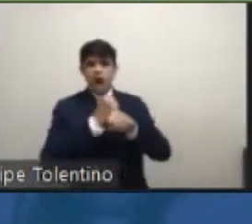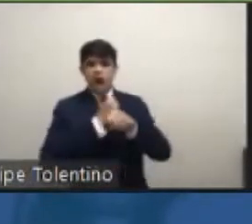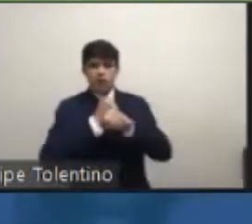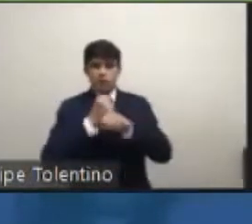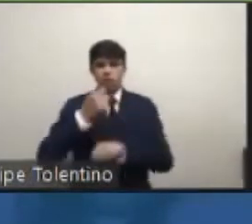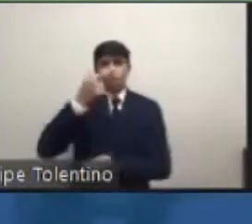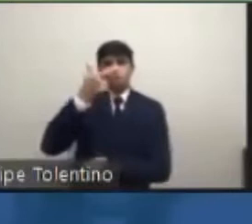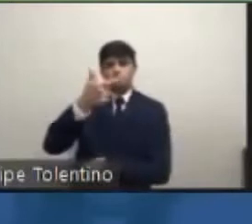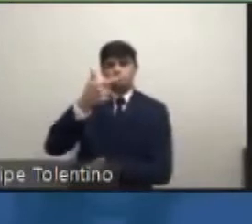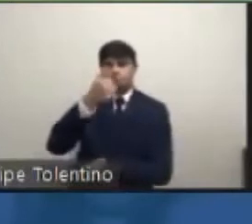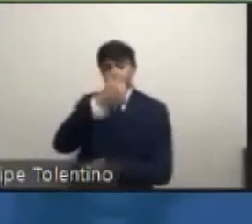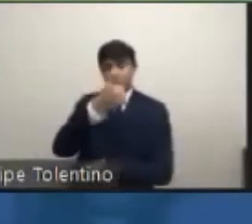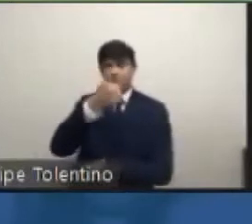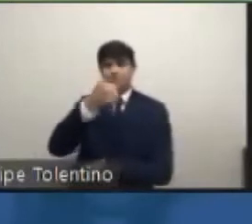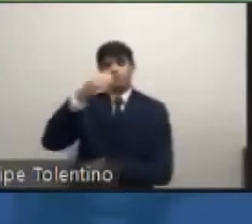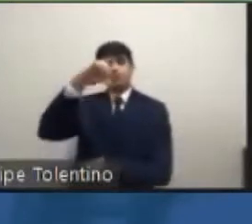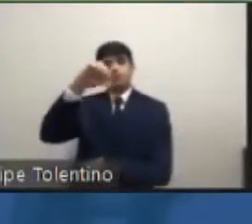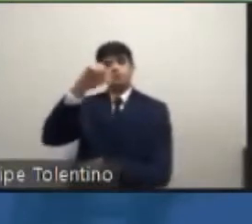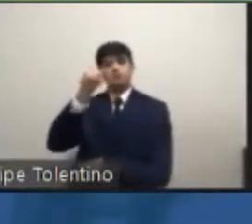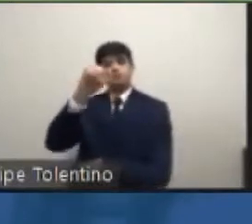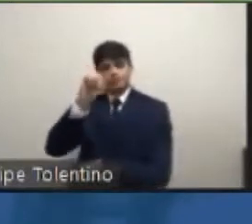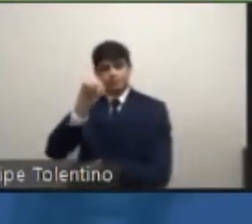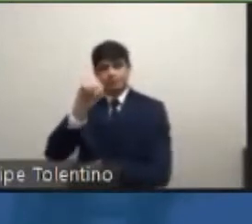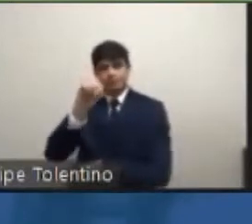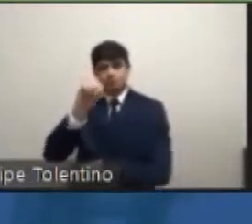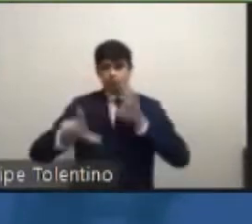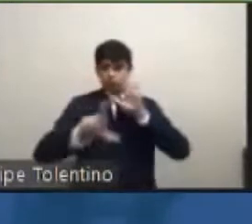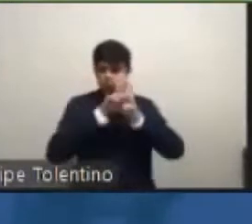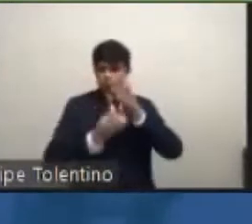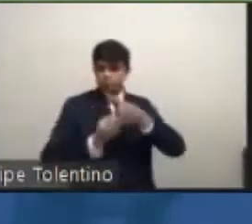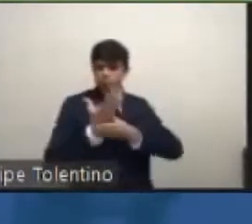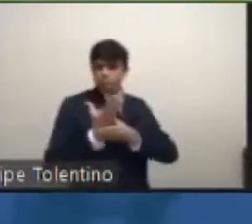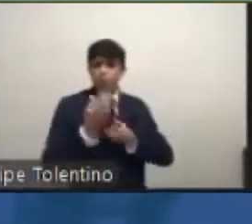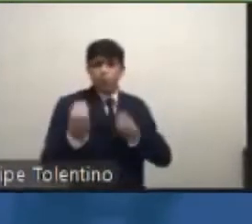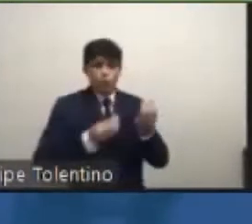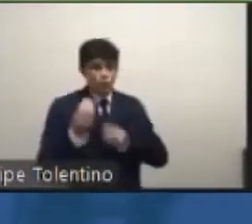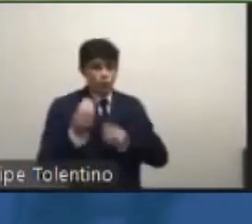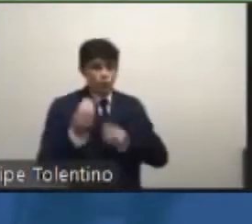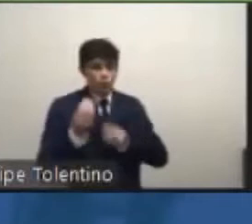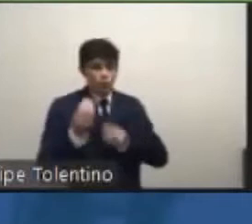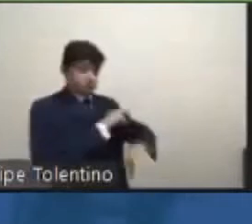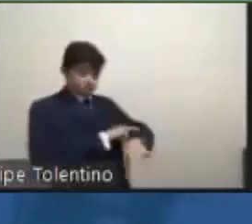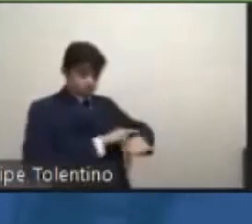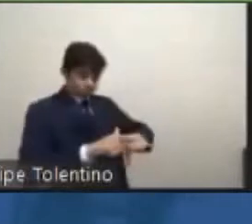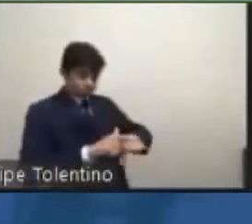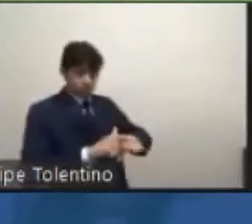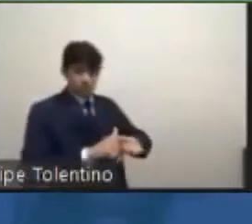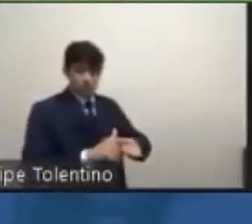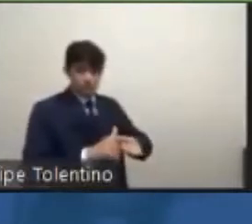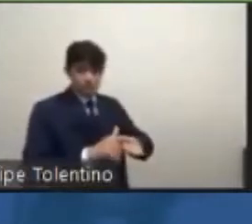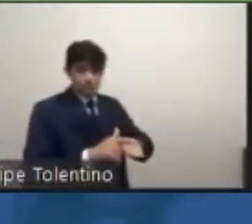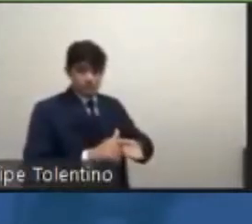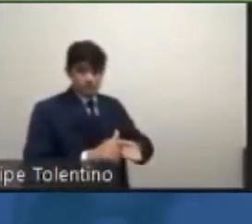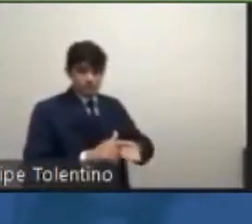1021, que dizia que o médico ele deveria transfundir um paciente em iminente risco de vida, né?